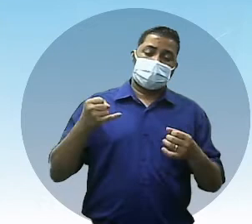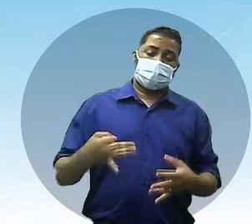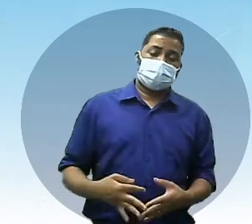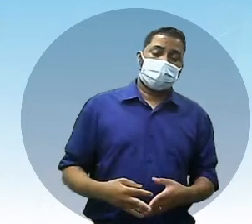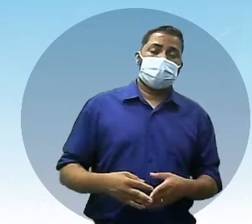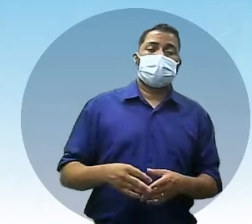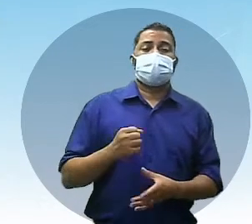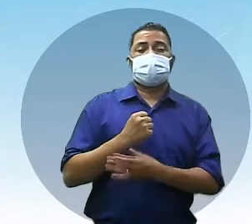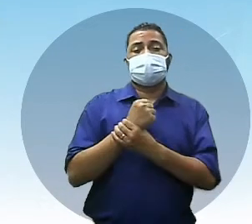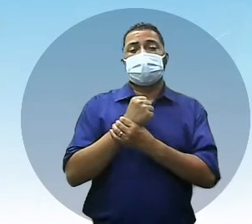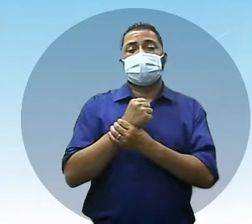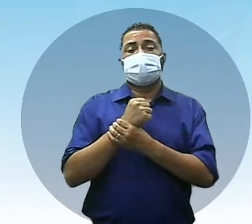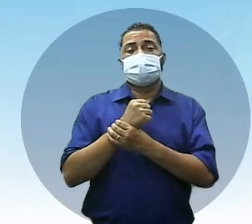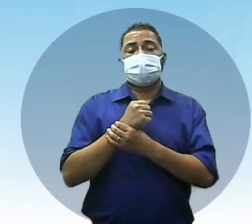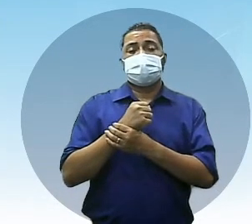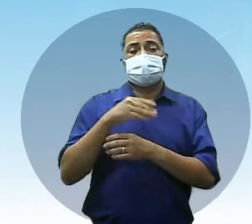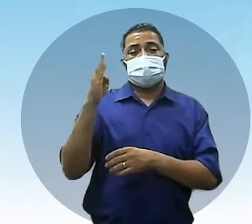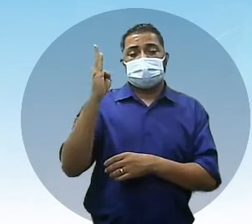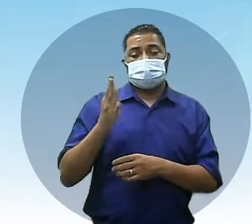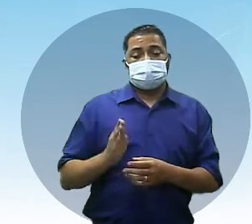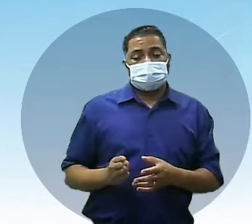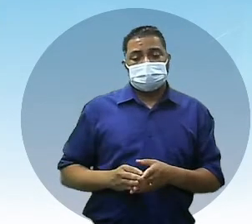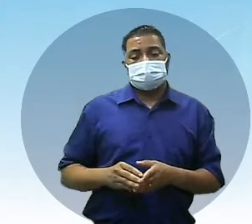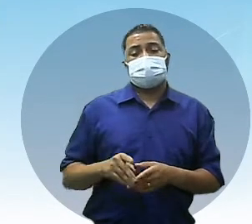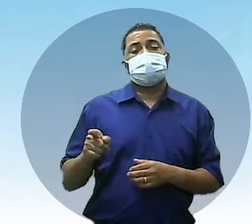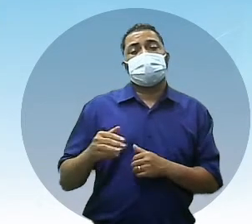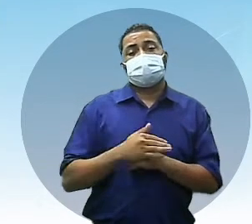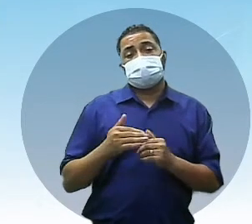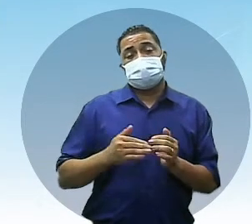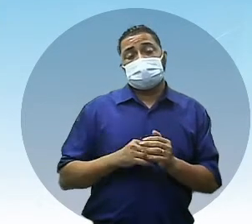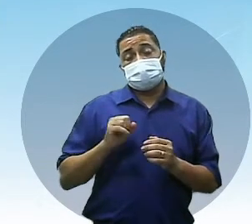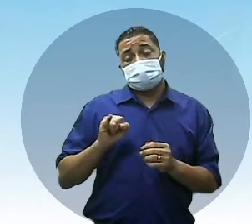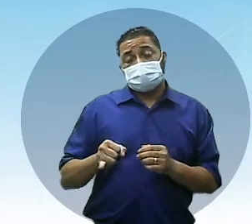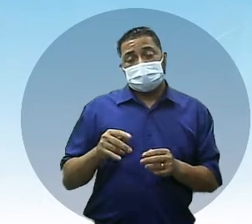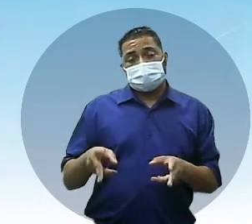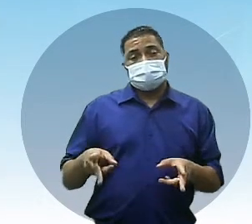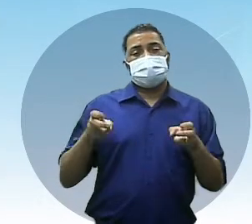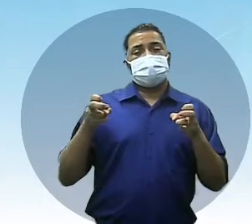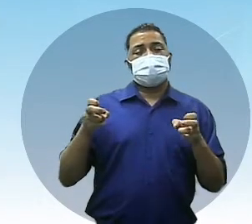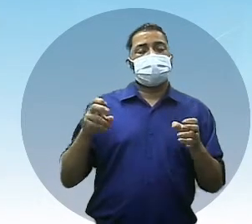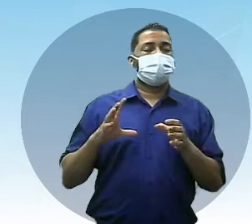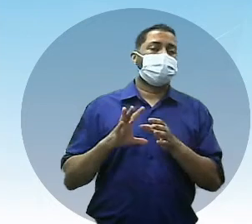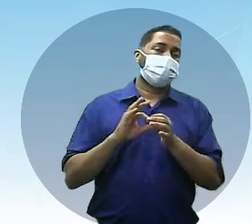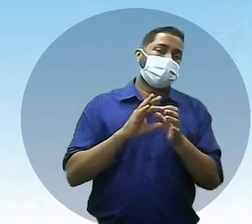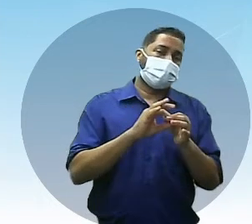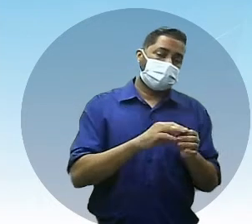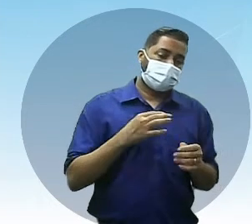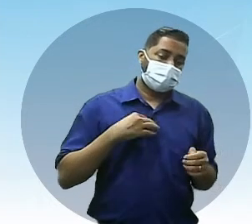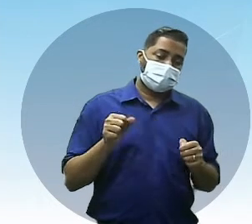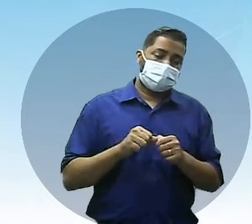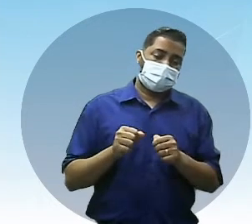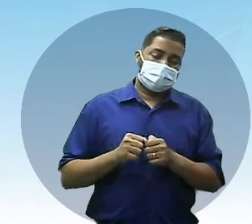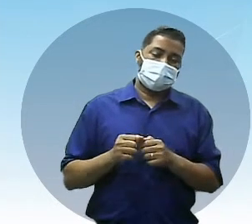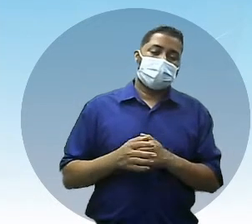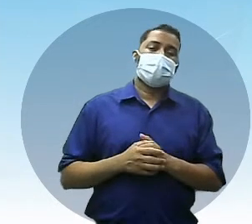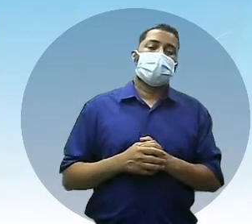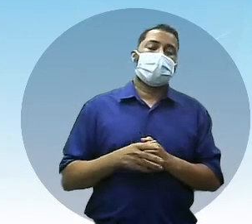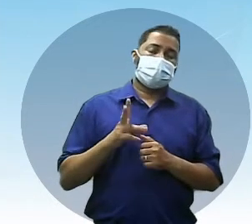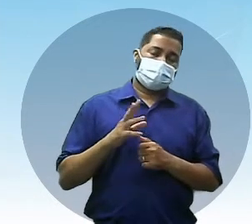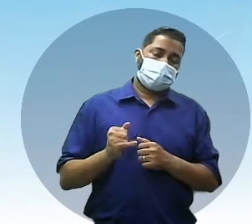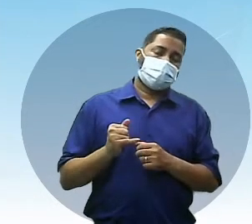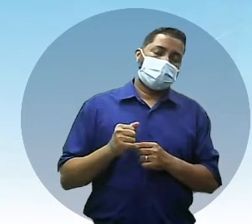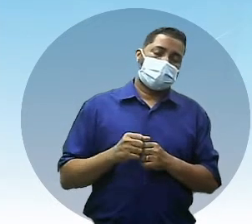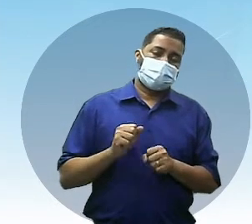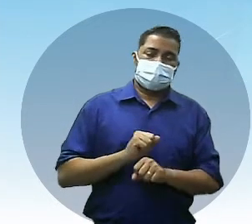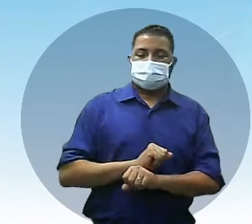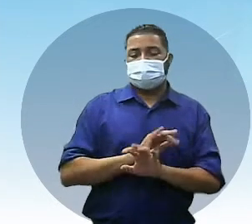segurança nacional, tá? Isso tudo, se você prestou atenção no contexto que fiz ainda há pouco, vai deixar